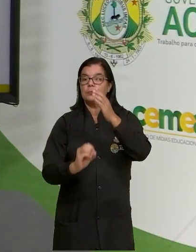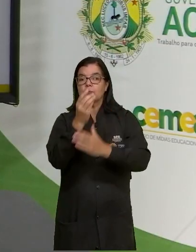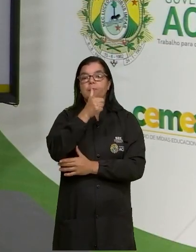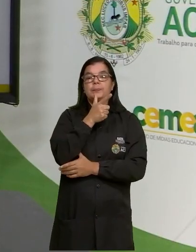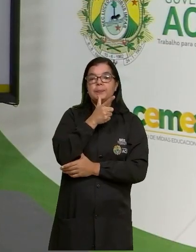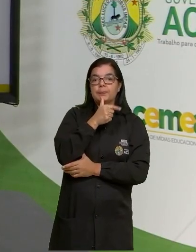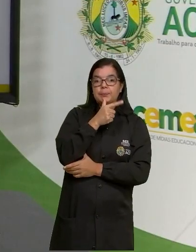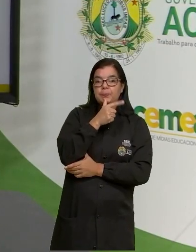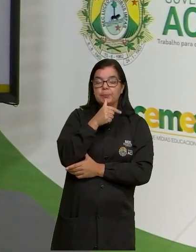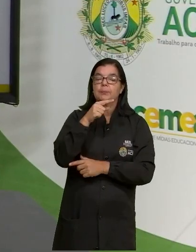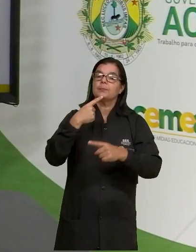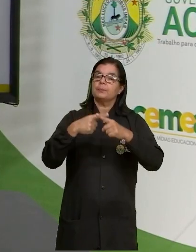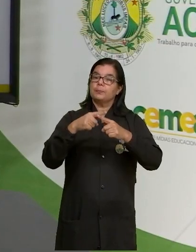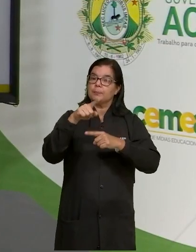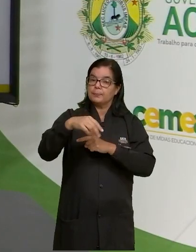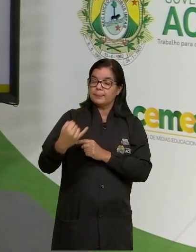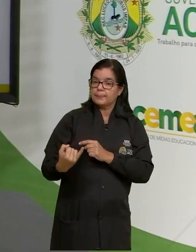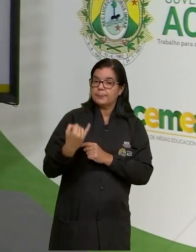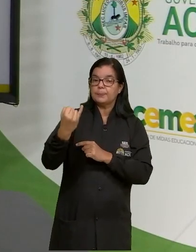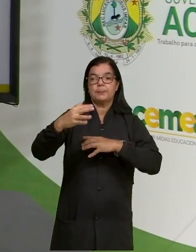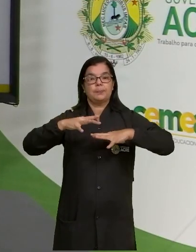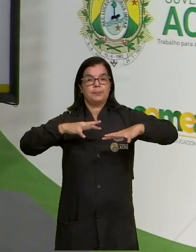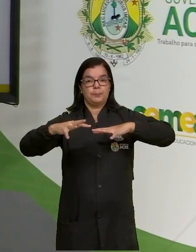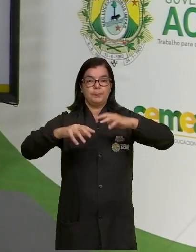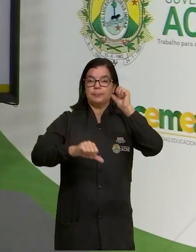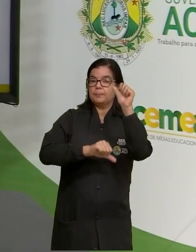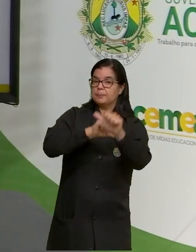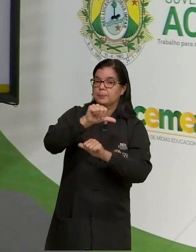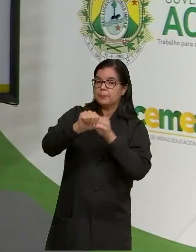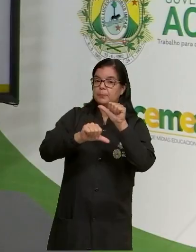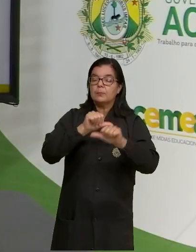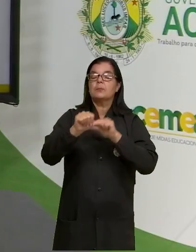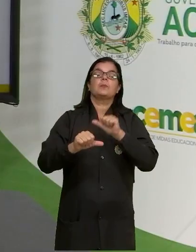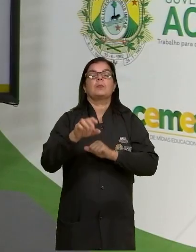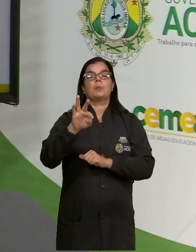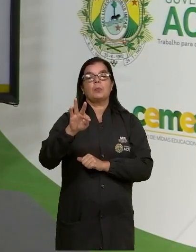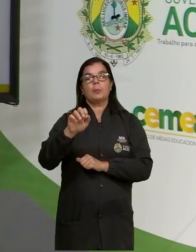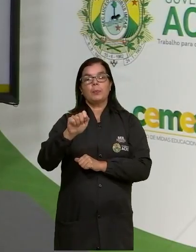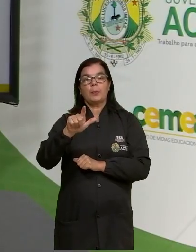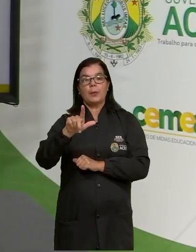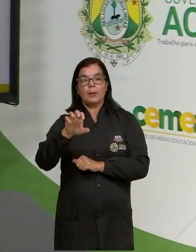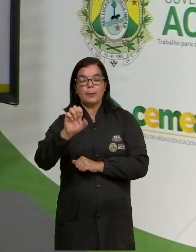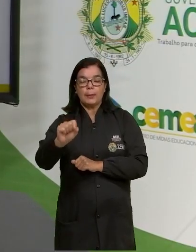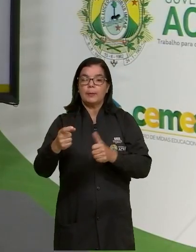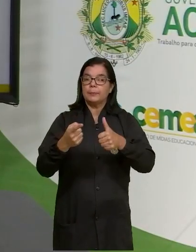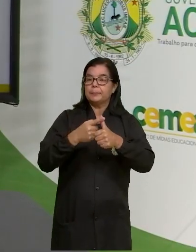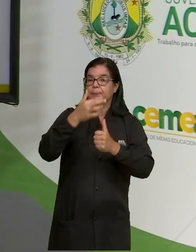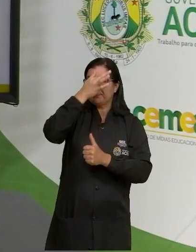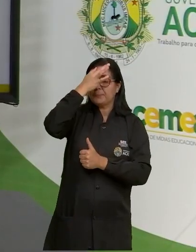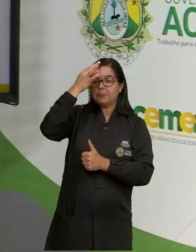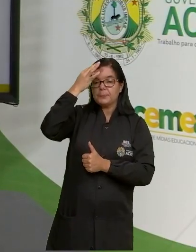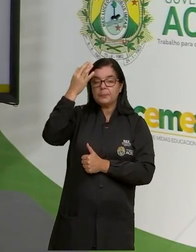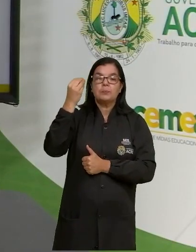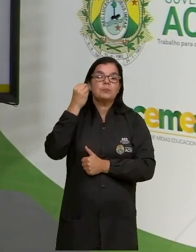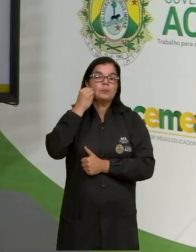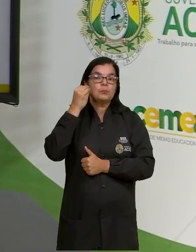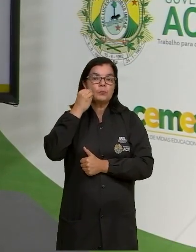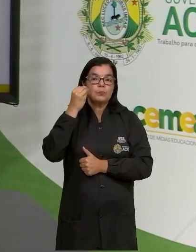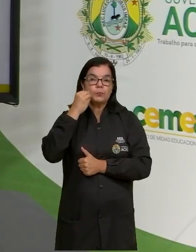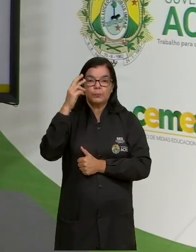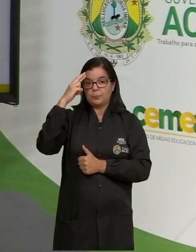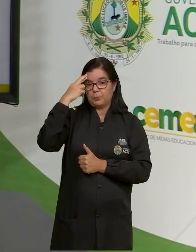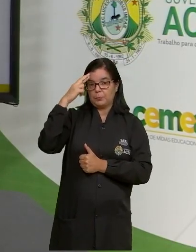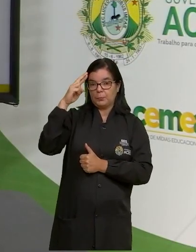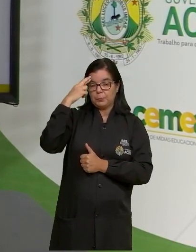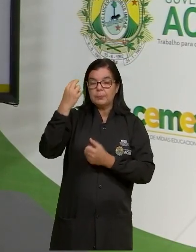é essencial, se move e muda. Então Tales vai ser o primeiro filósofo que vai tentar de forma